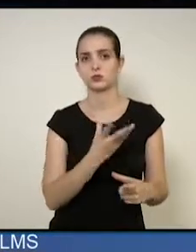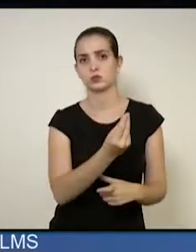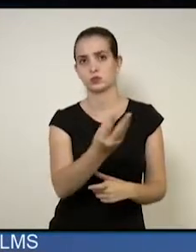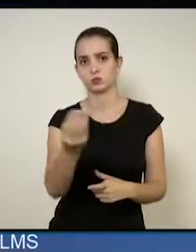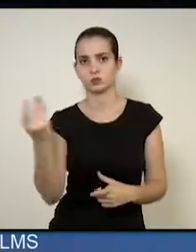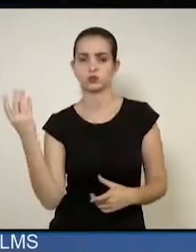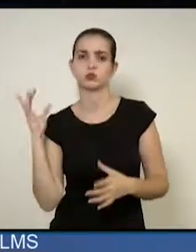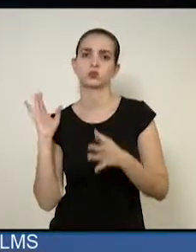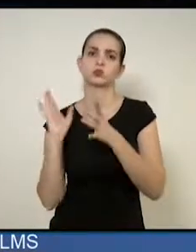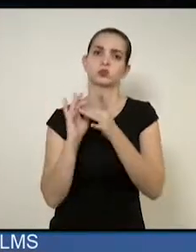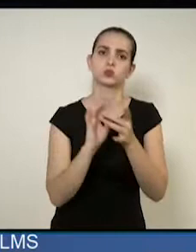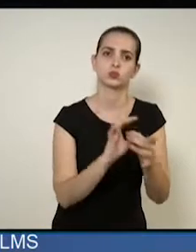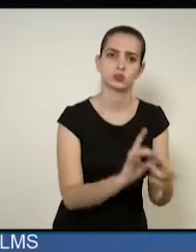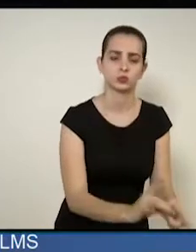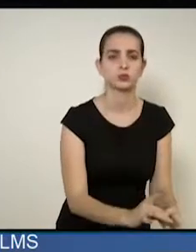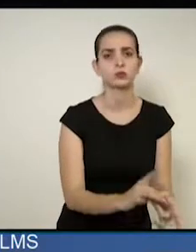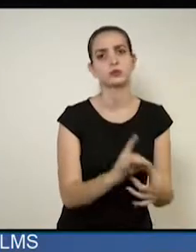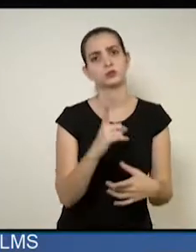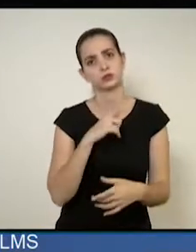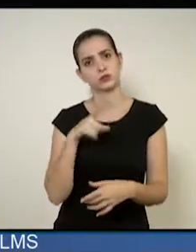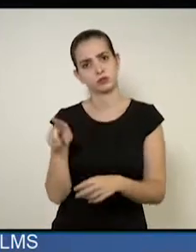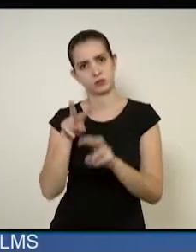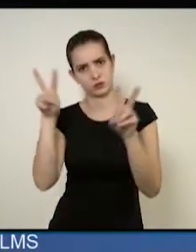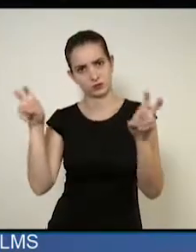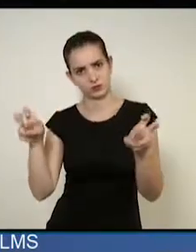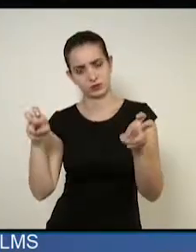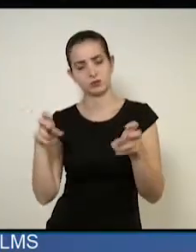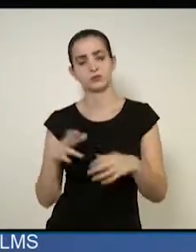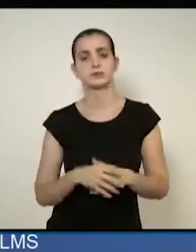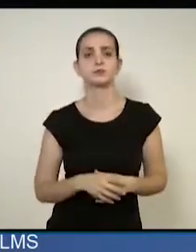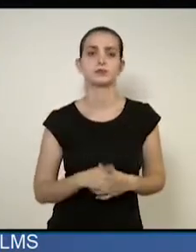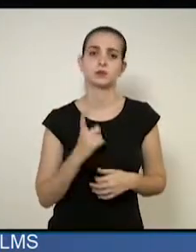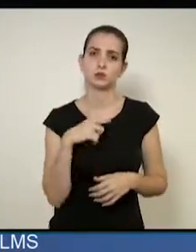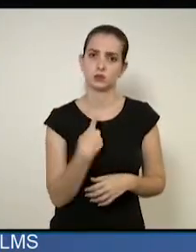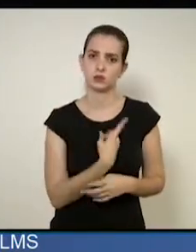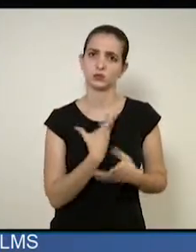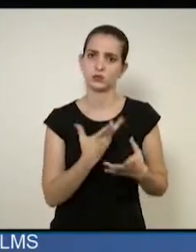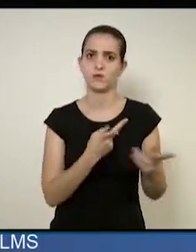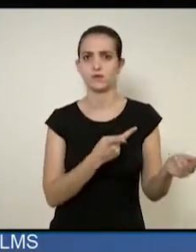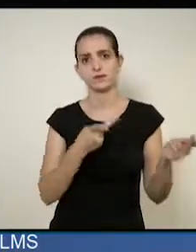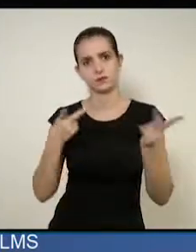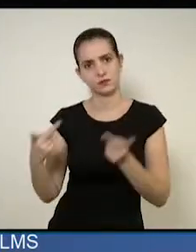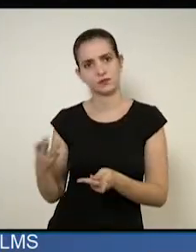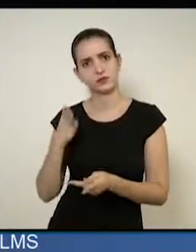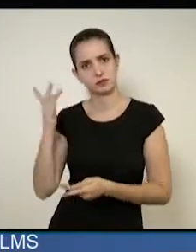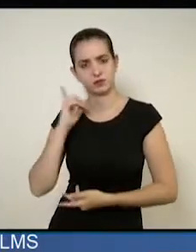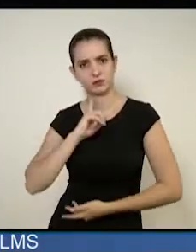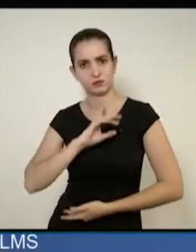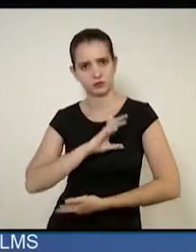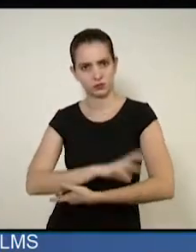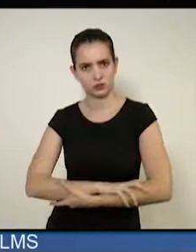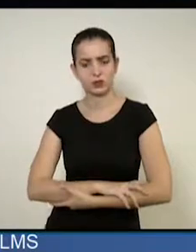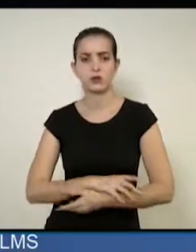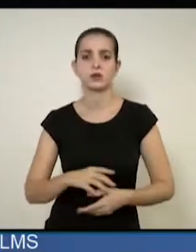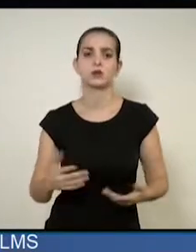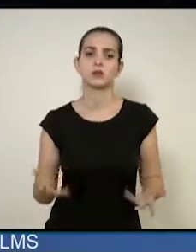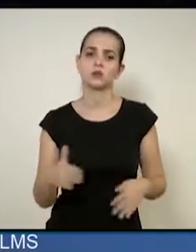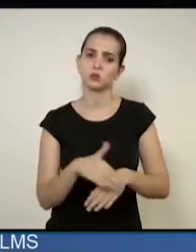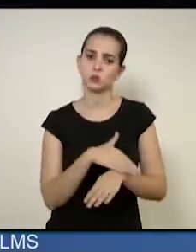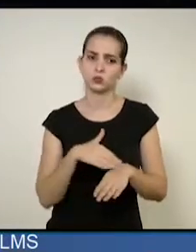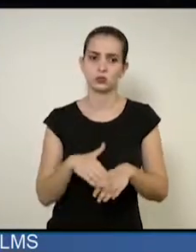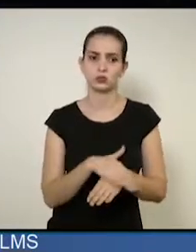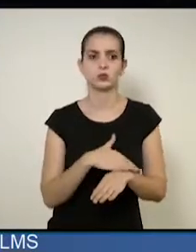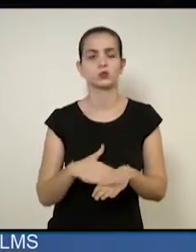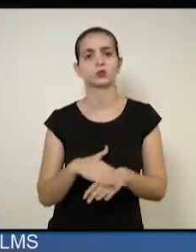uma situação em relação a essa questão. Fizemos questão de fazer uma visita, a nossa assessoria foi lá e conversou